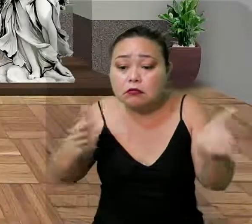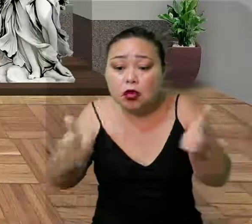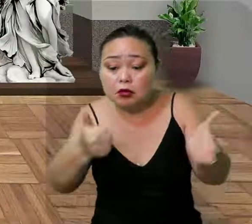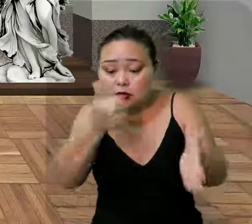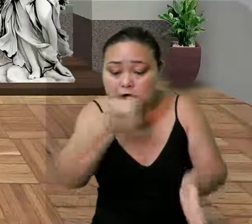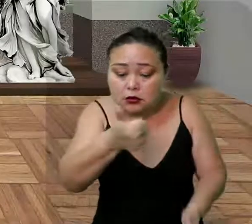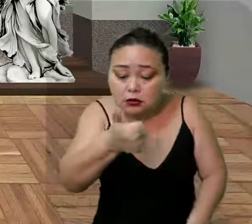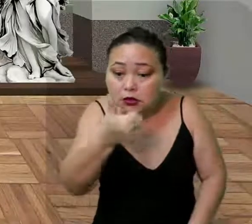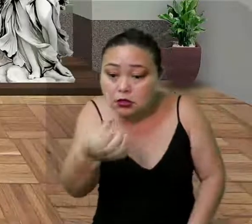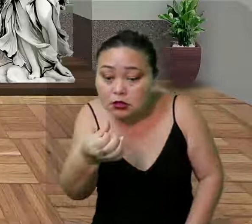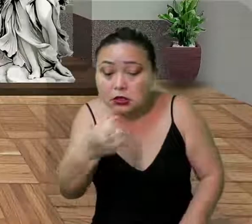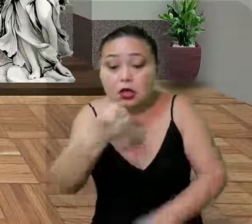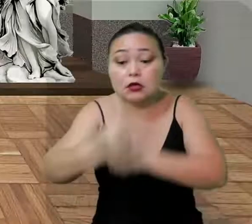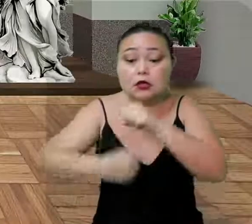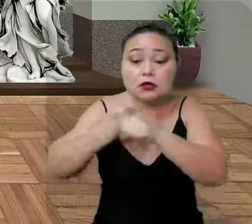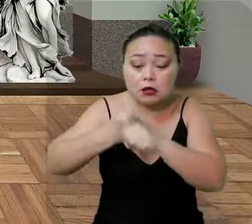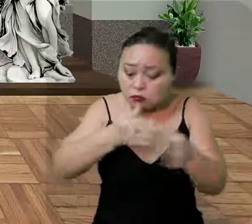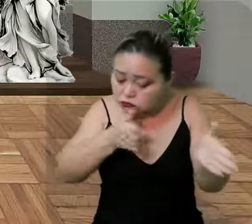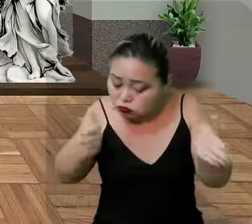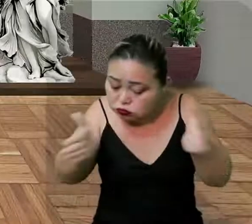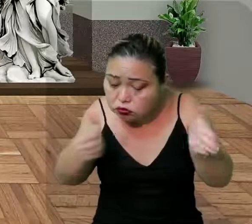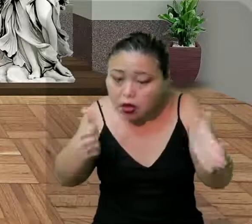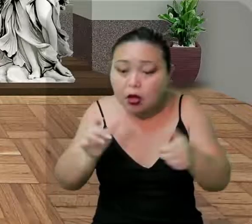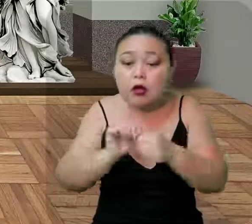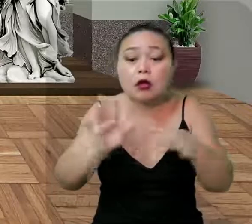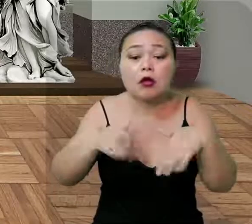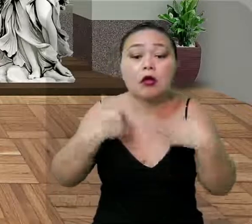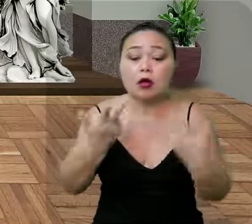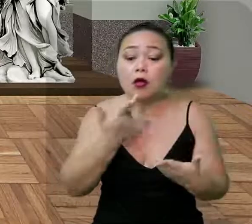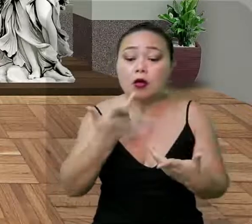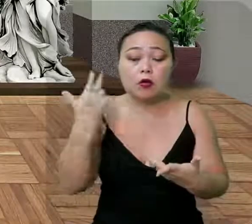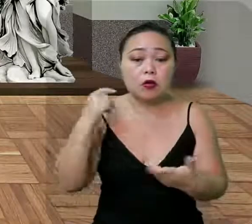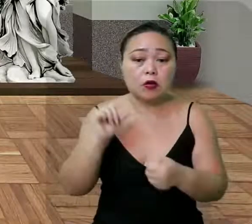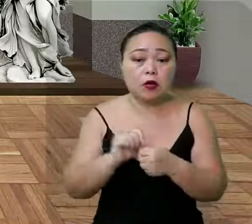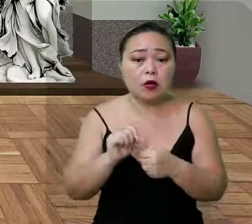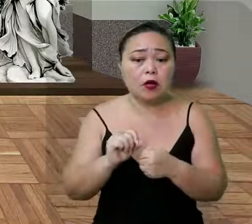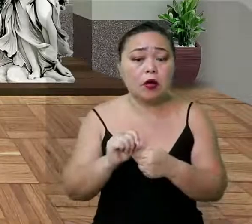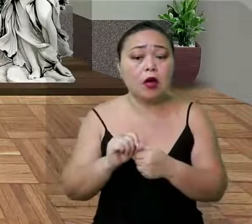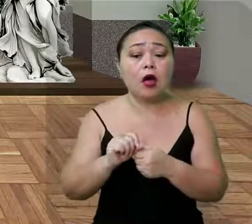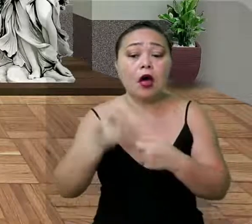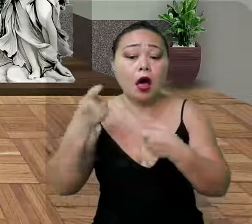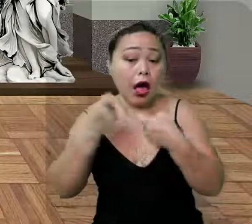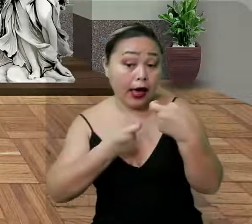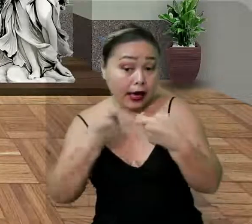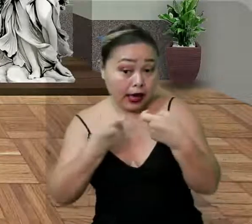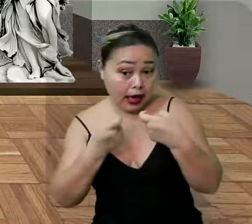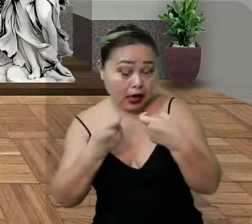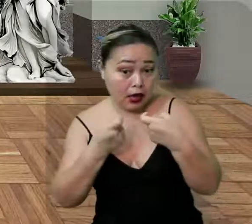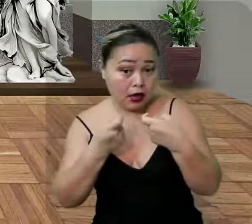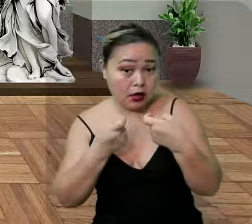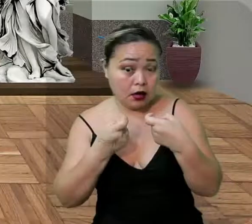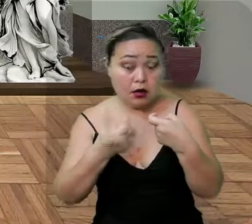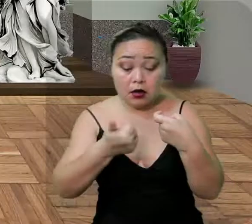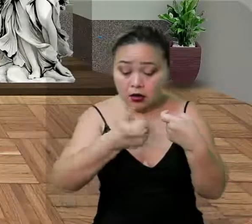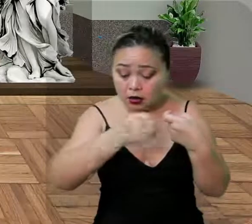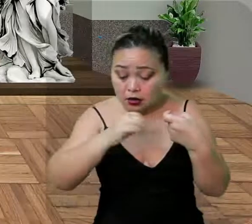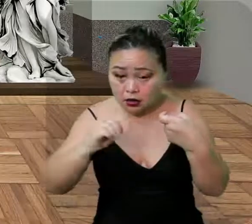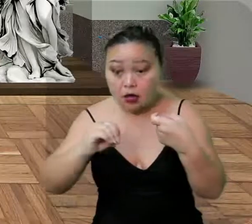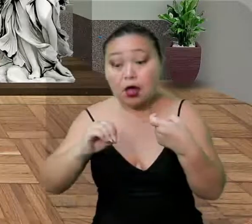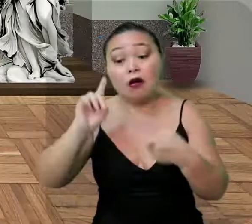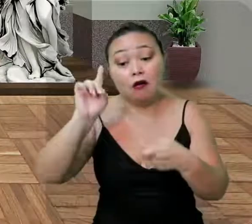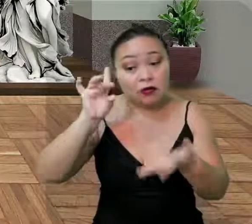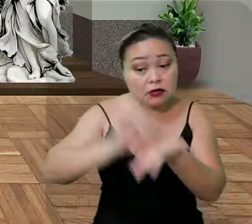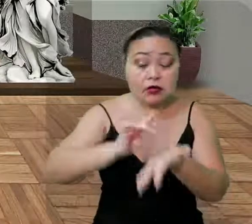116 anos então só retificando o que eu falei lá atrás a guerra A Guerra dos Cem Anos